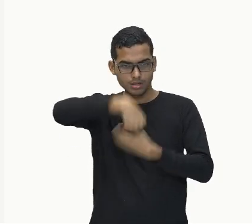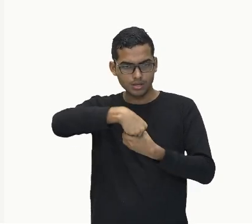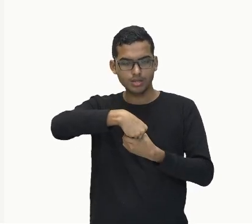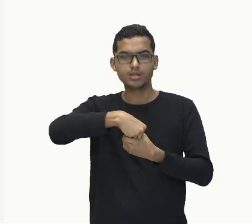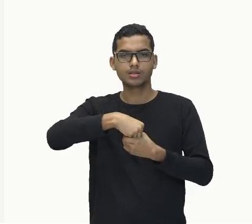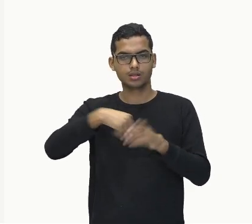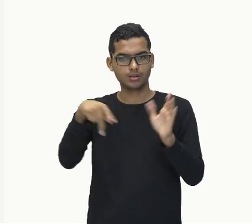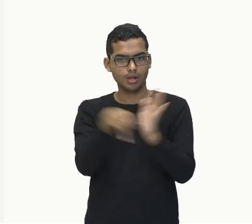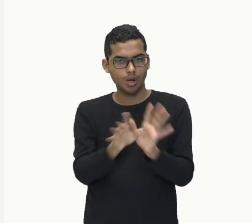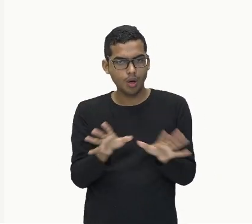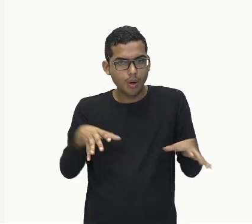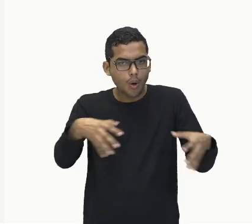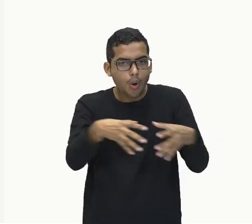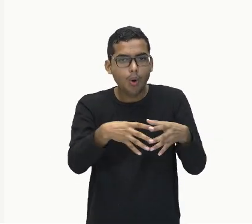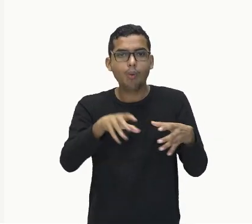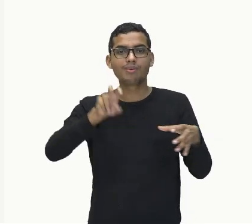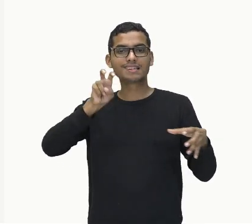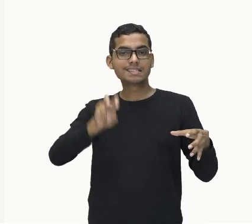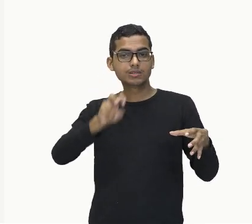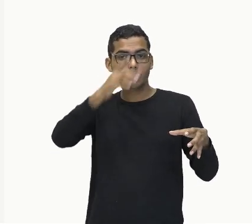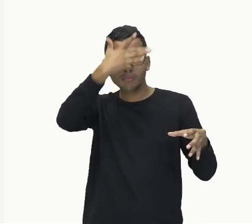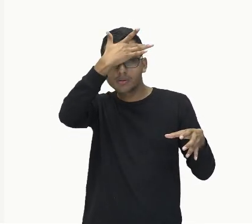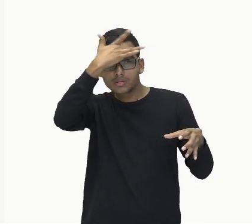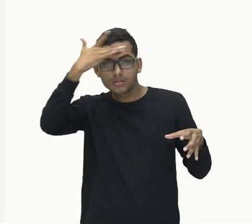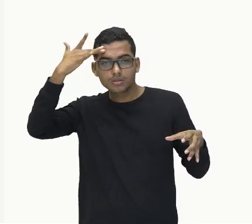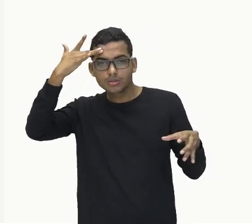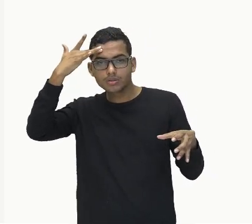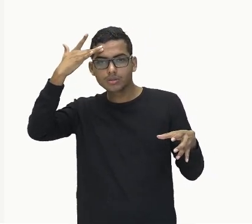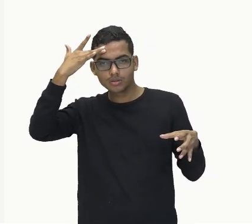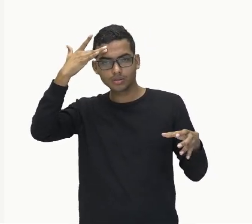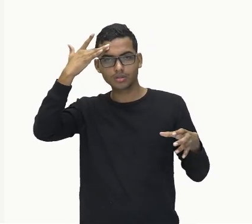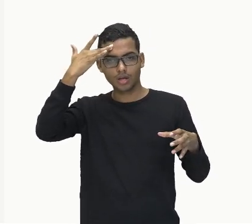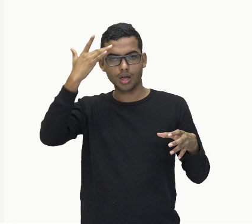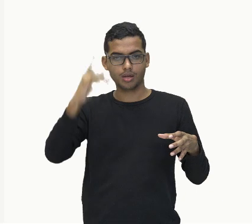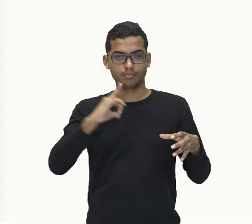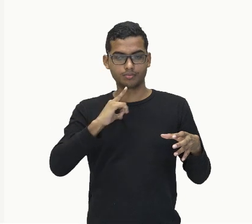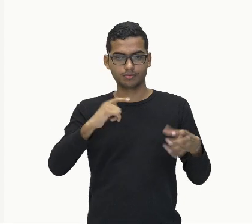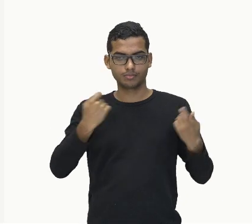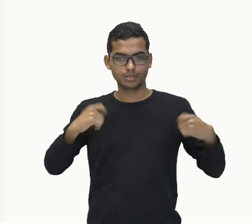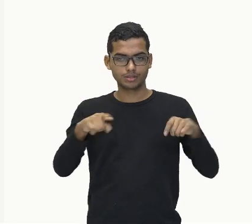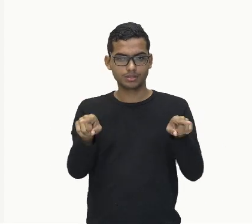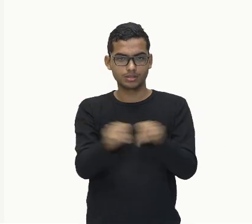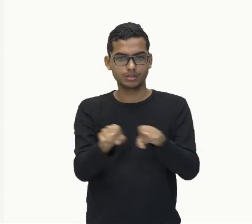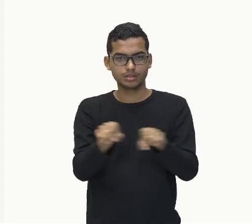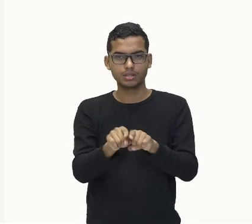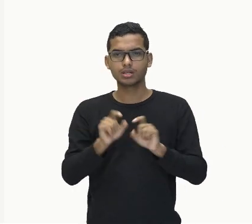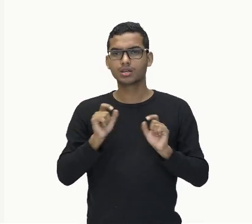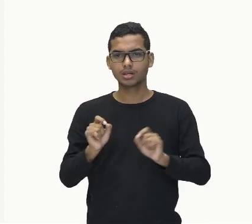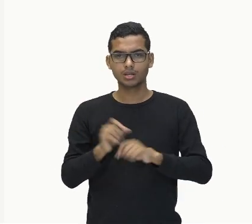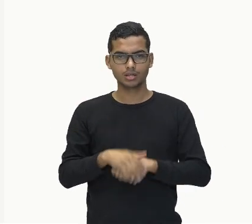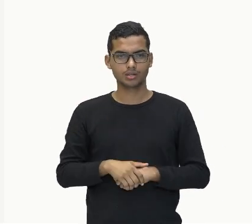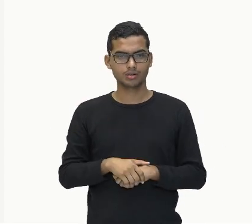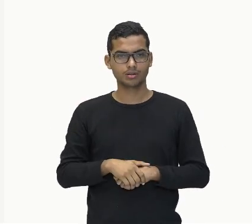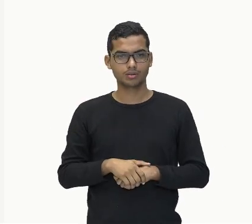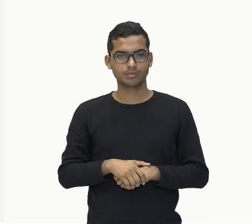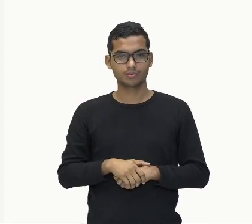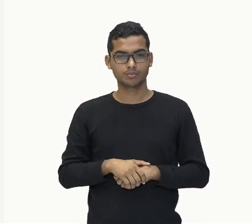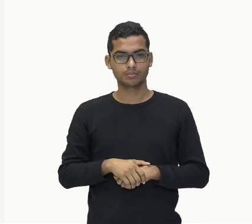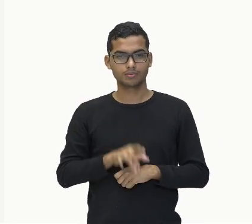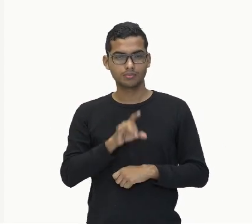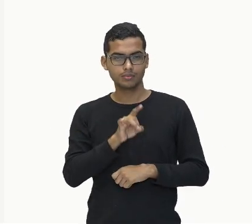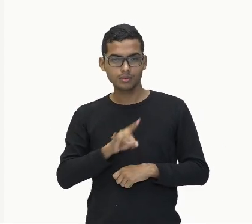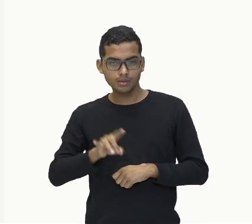gente sempre tem que fixar o total que a gente tem. Temos um total de 10 homens, um total de 10